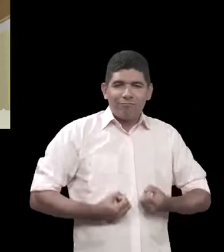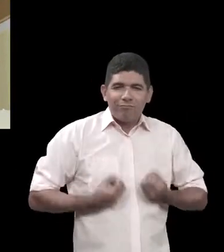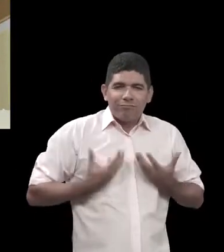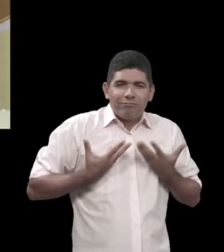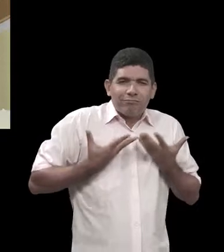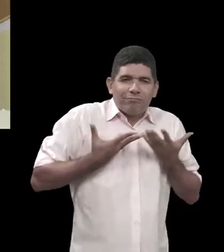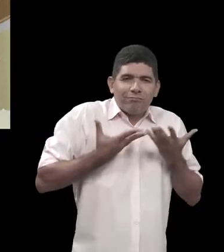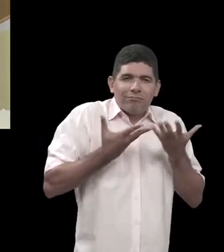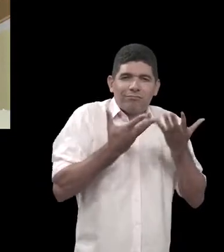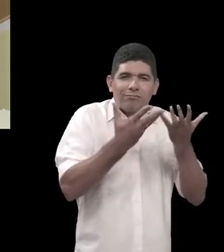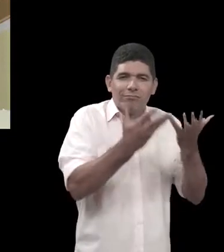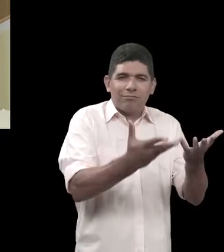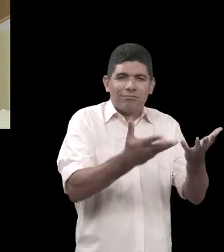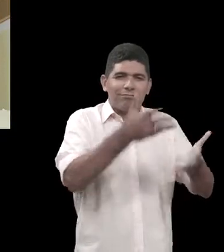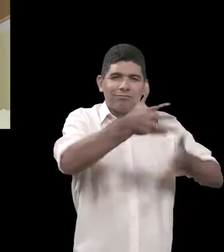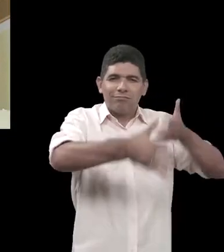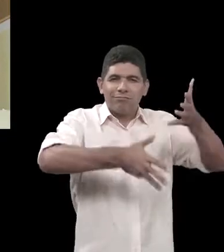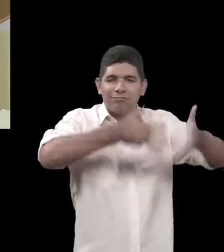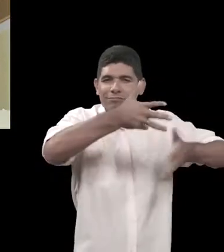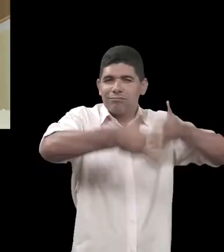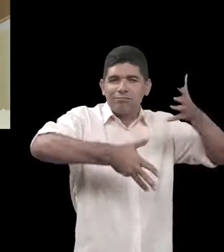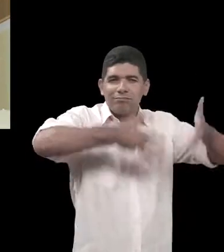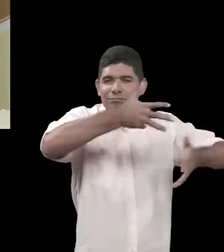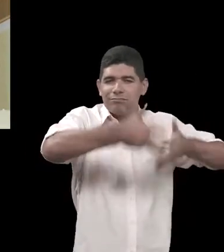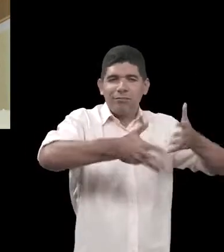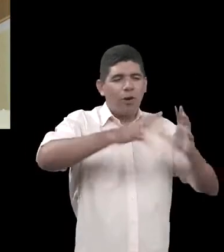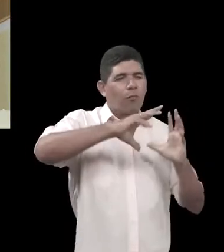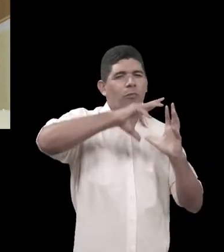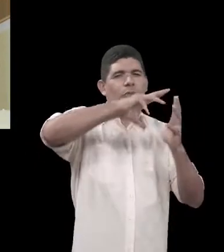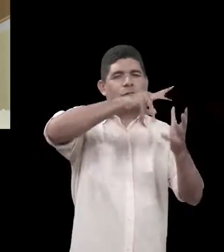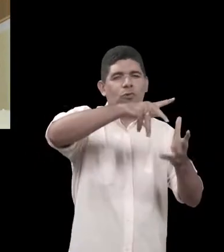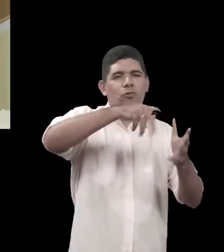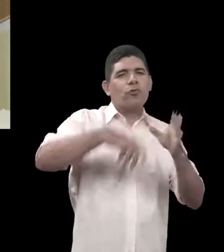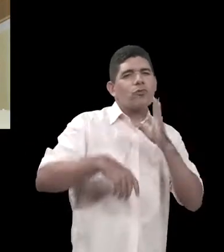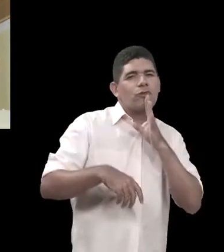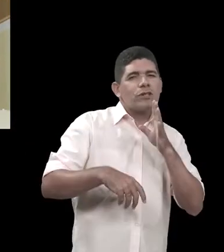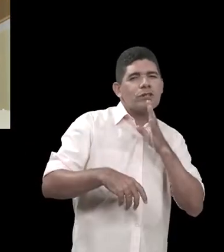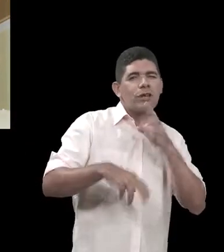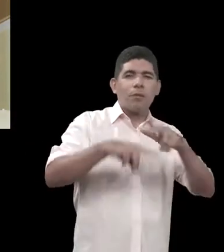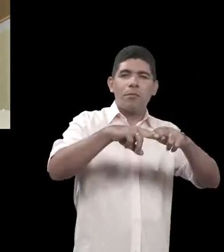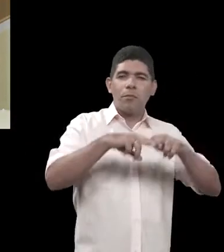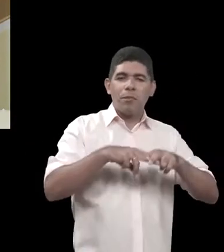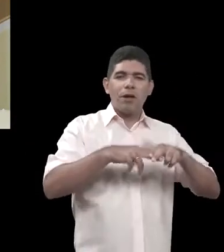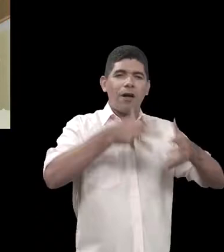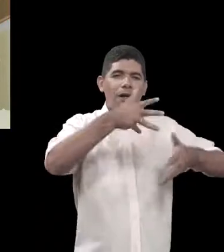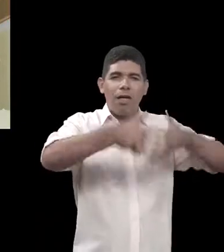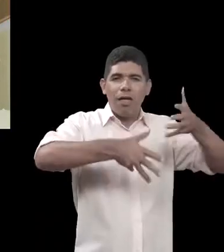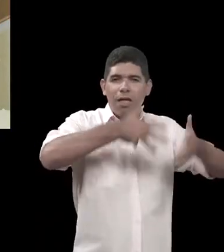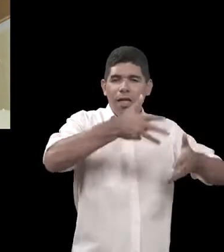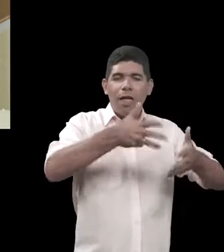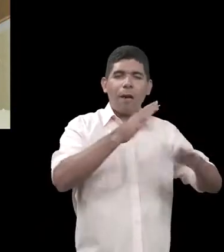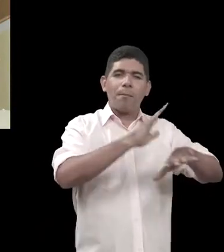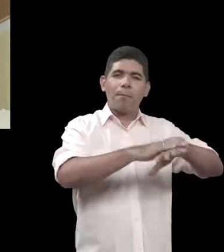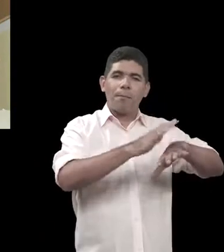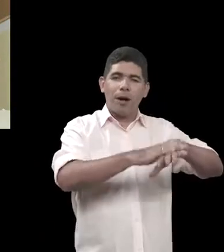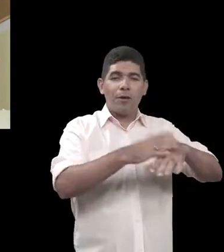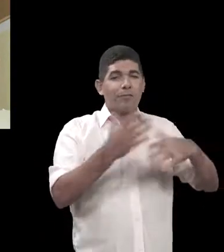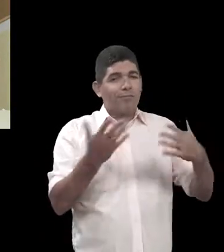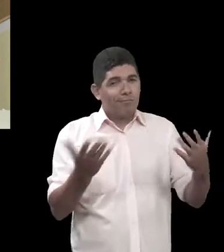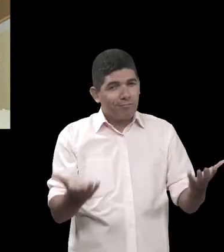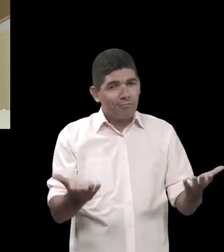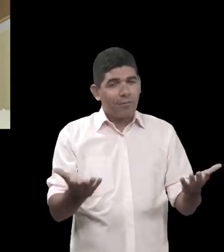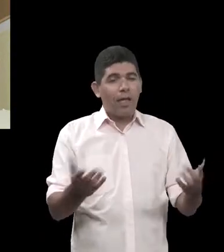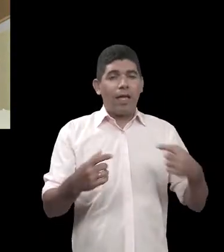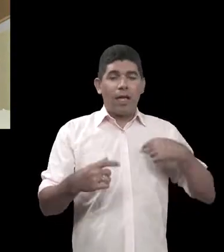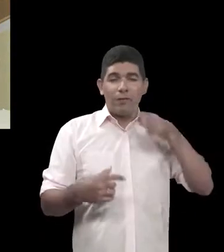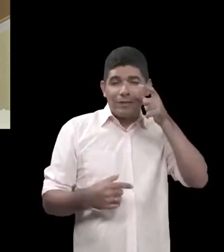sentimentos, a sua compreensão de mundo, e você usa as mãos e se comunica. São as disciplinas que eu mais me interesso, as que são voltadas para o estudo